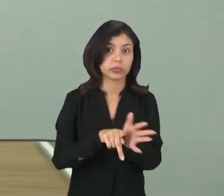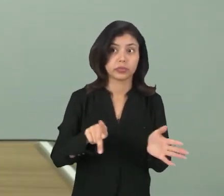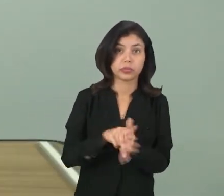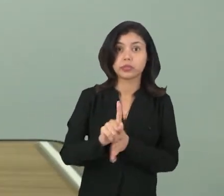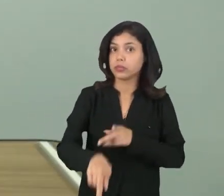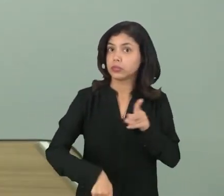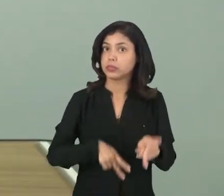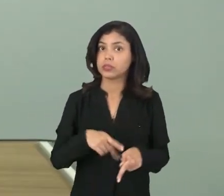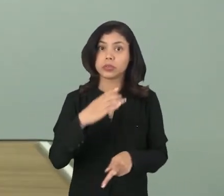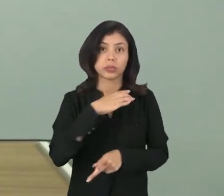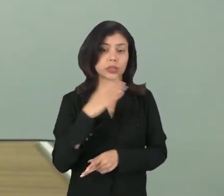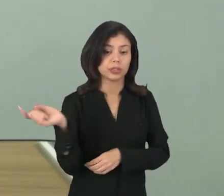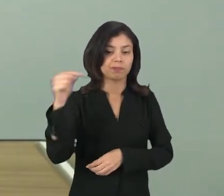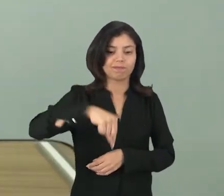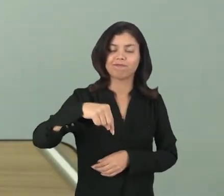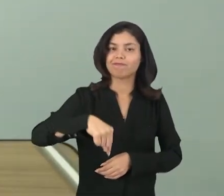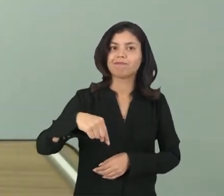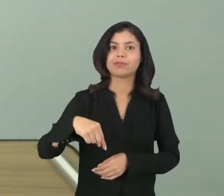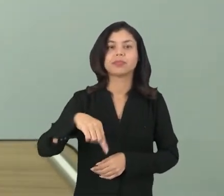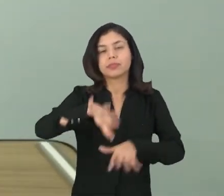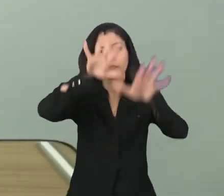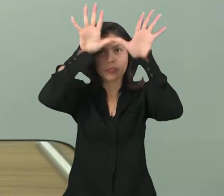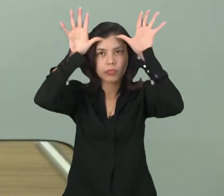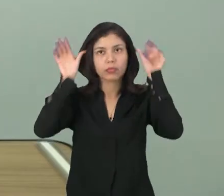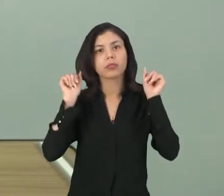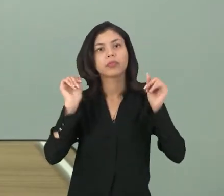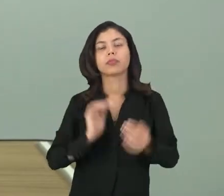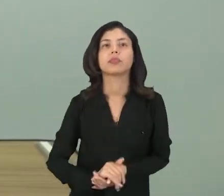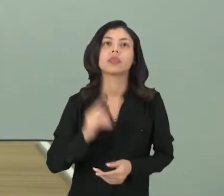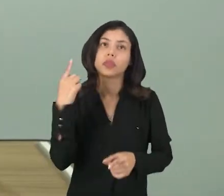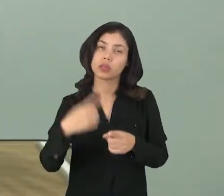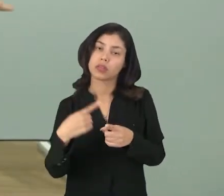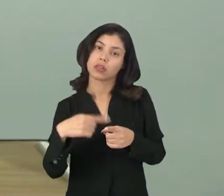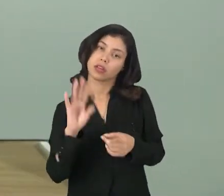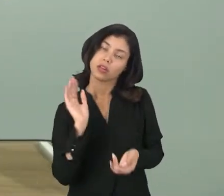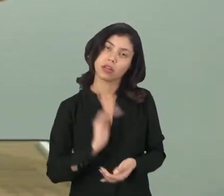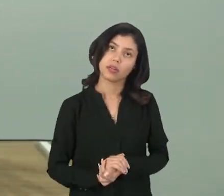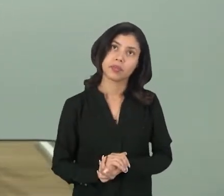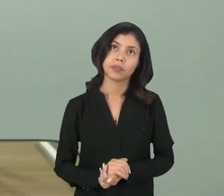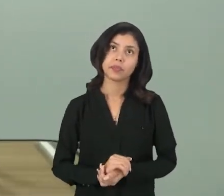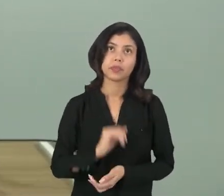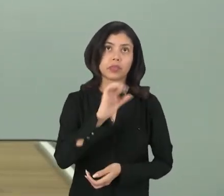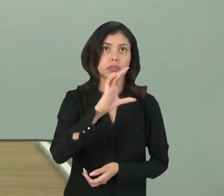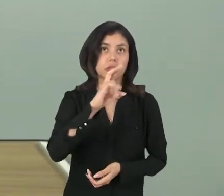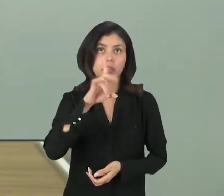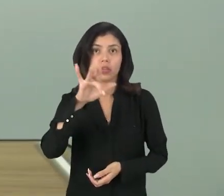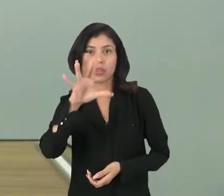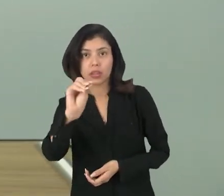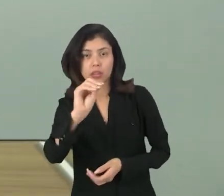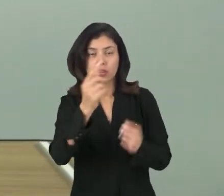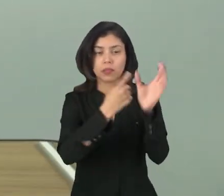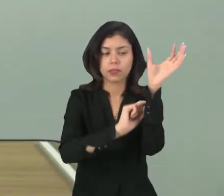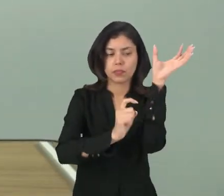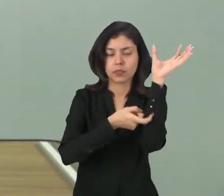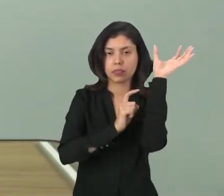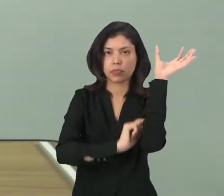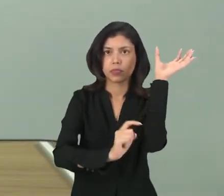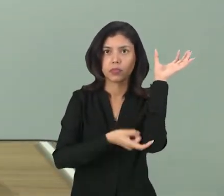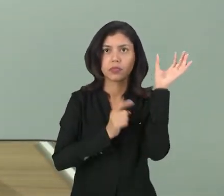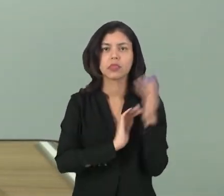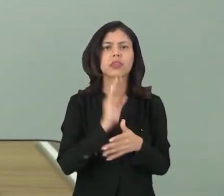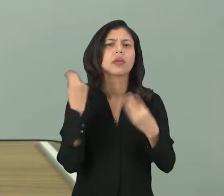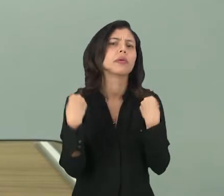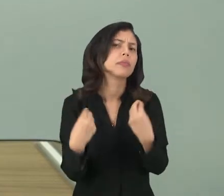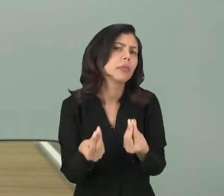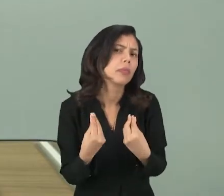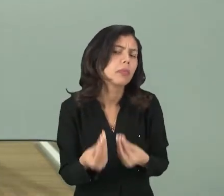distantes e vieram para cá, para Rio Branco, por conta do ciclo da borracha. Mas você sabe o que é o ciclo da borracha? Para que serve? O